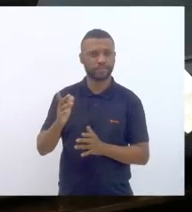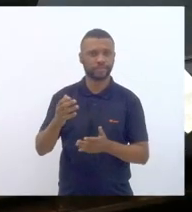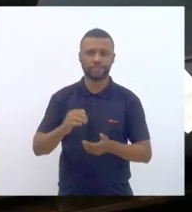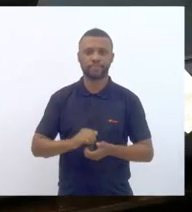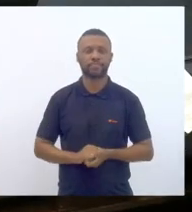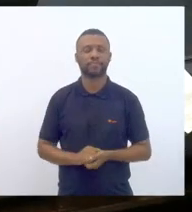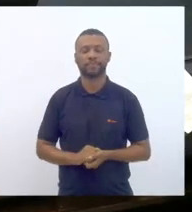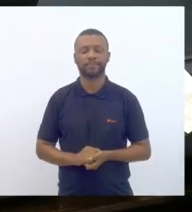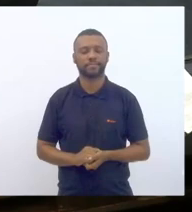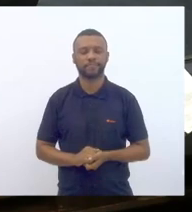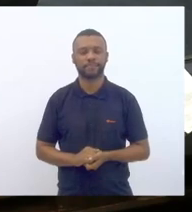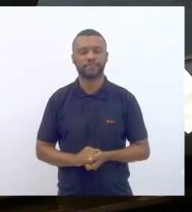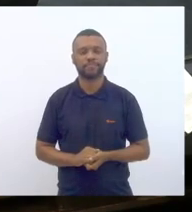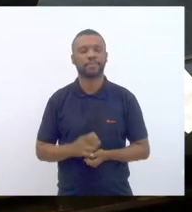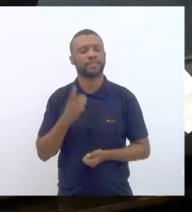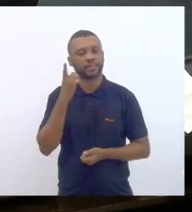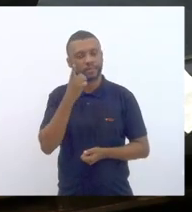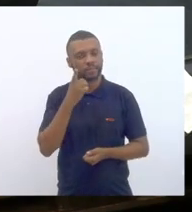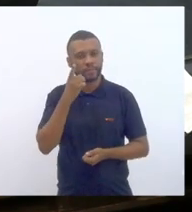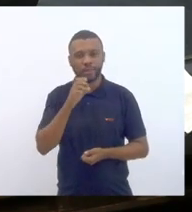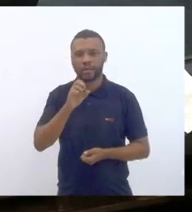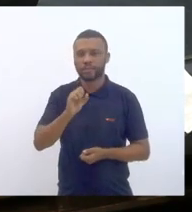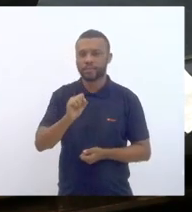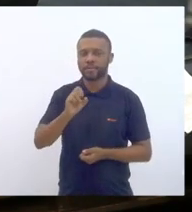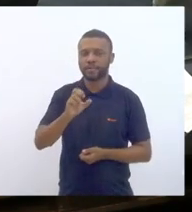Deputado Doutor Serginho.